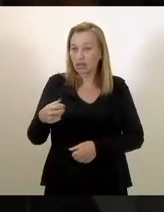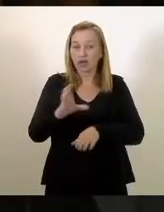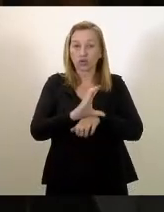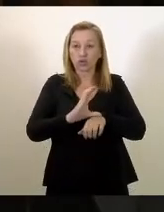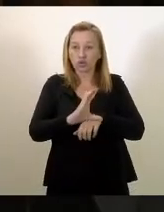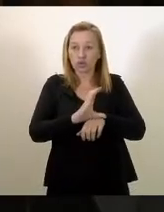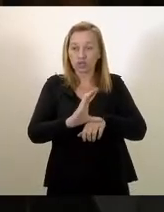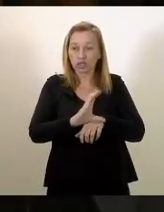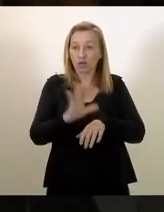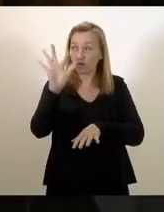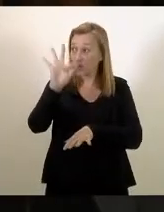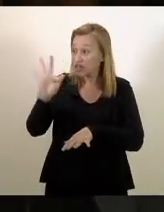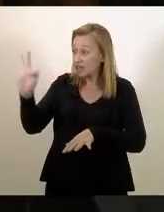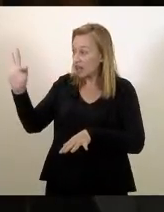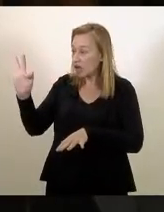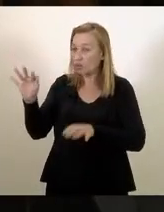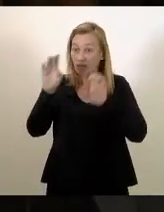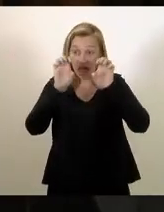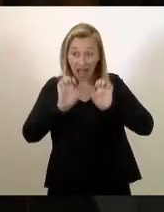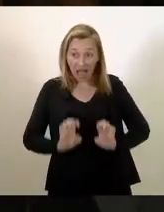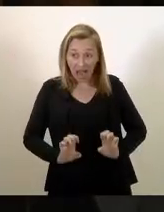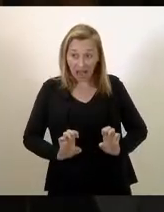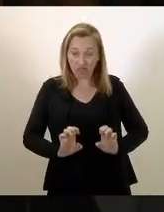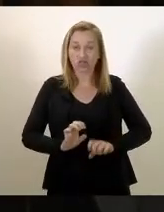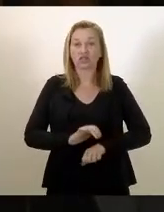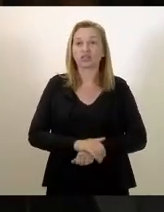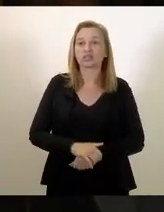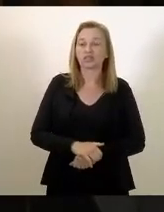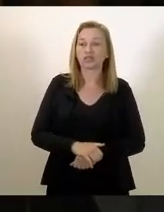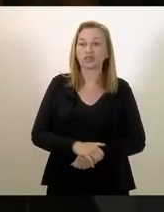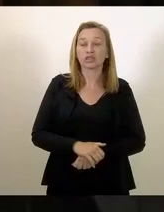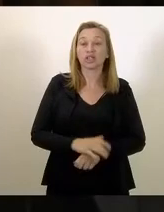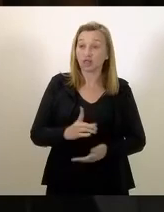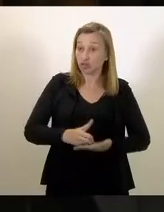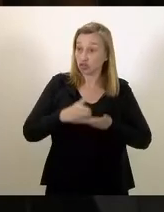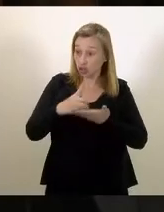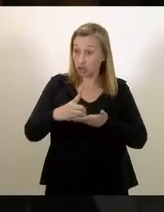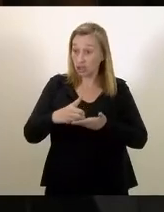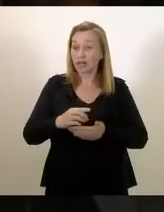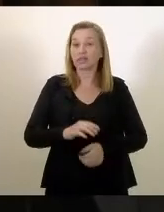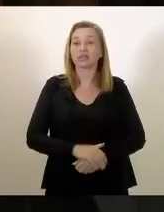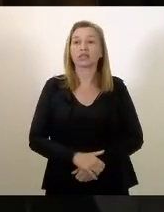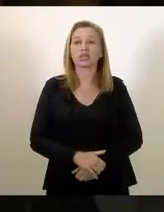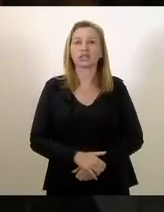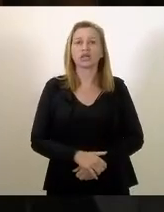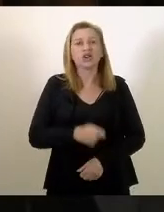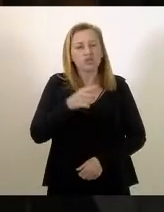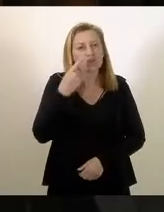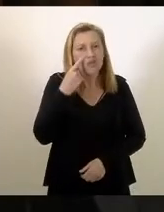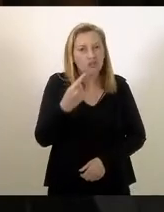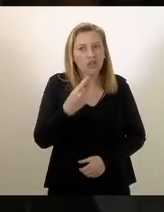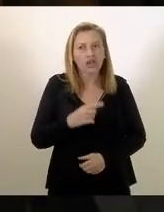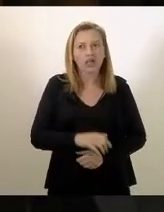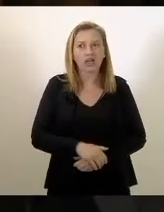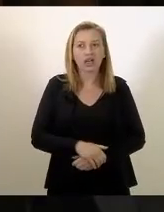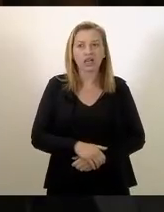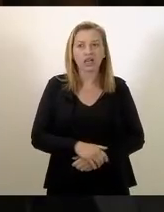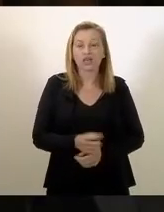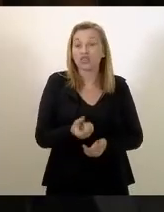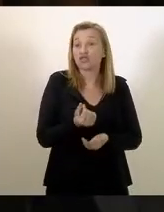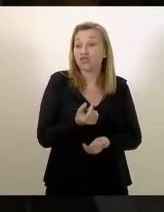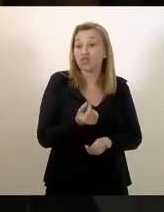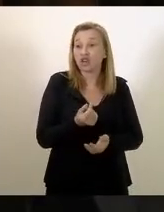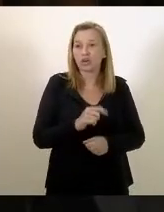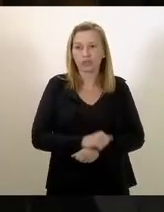na ética na honra na dignidade e você vê esses atributos